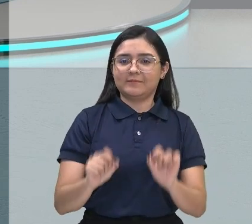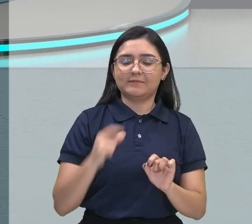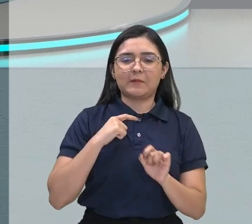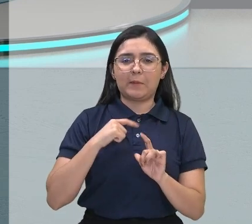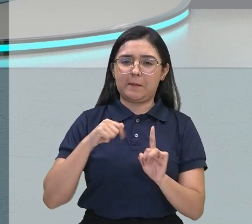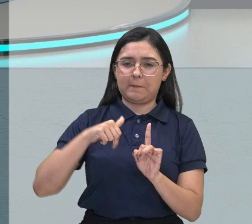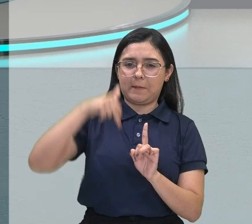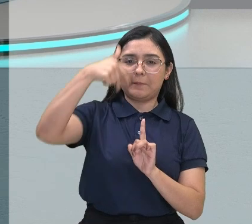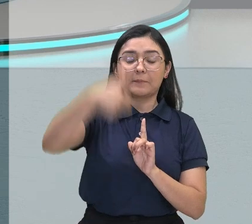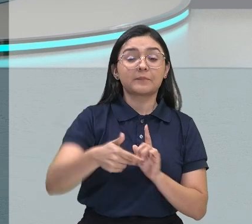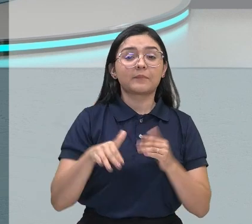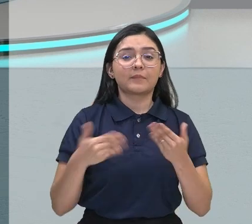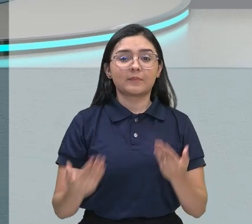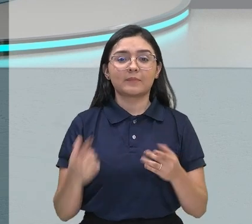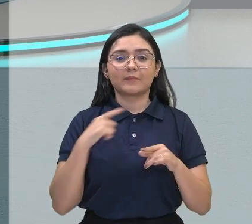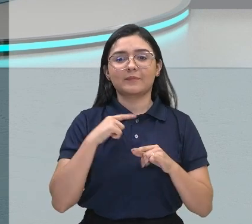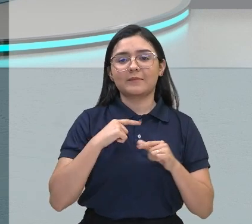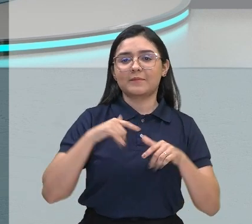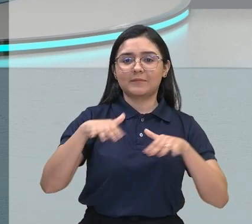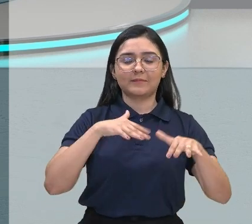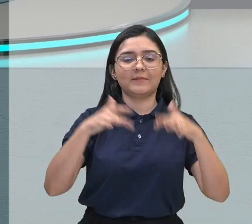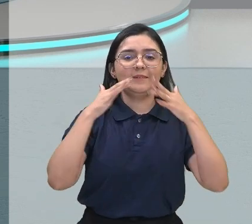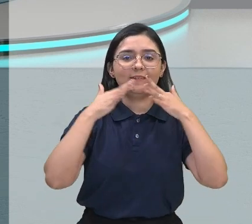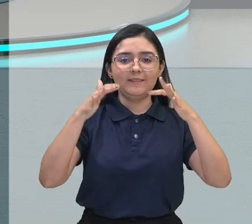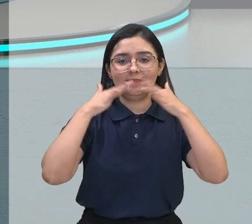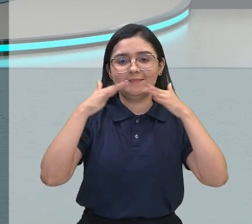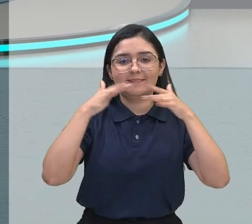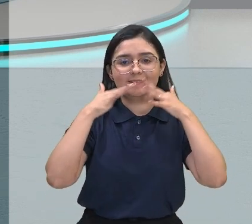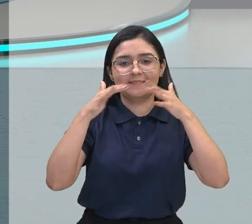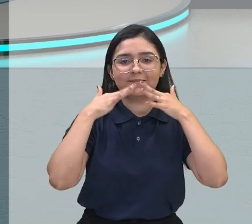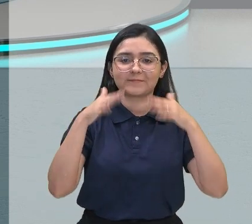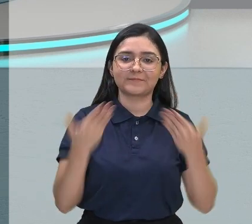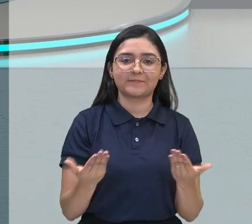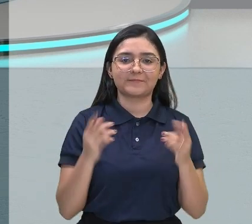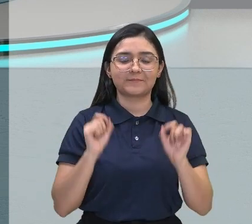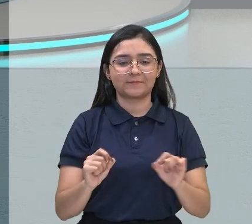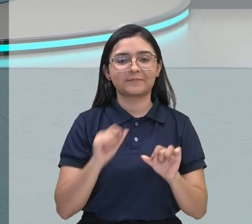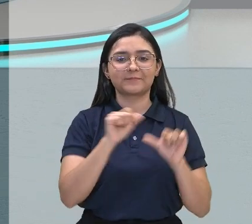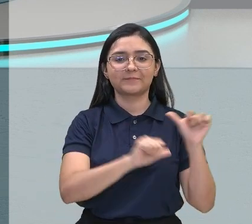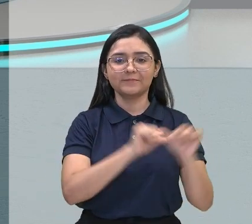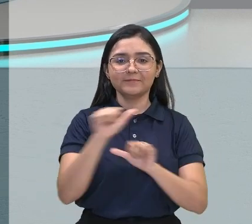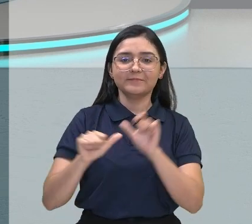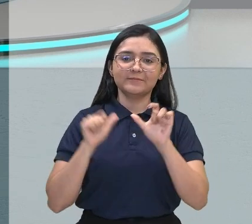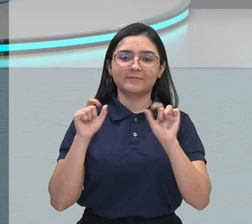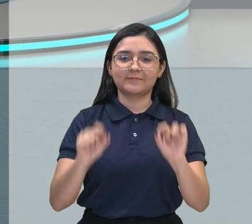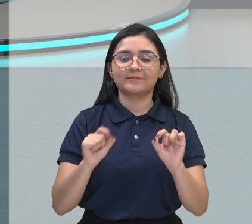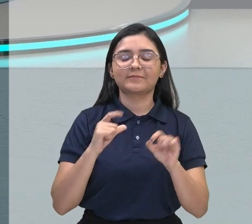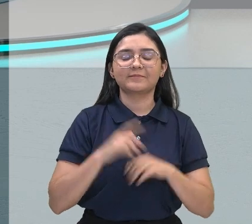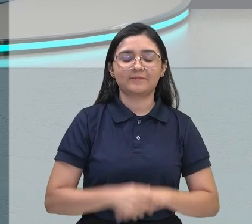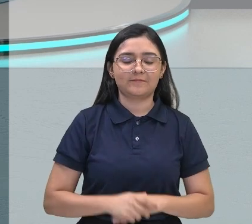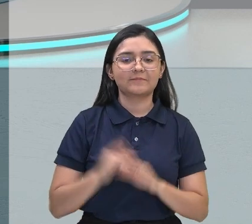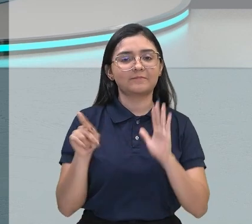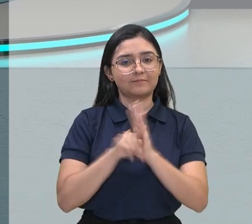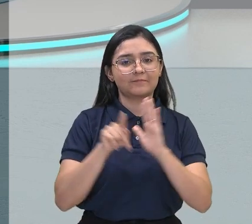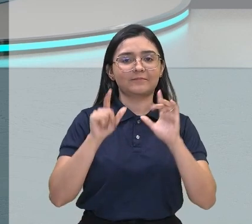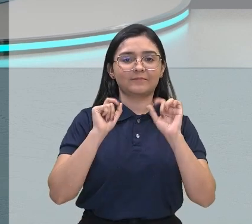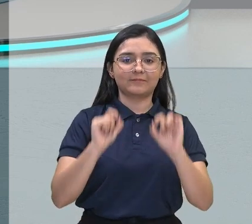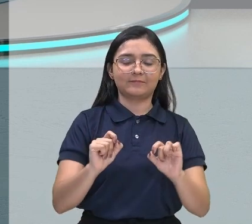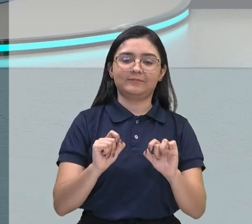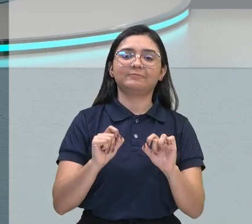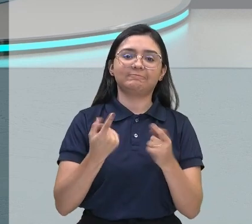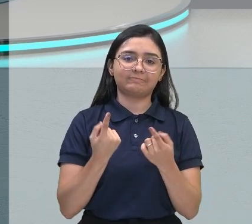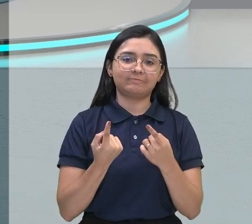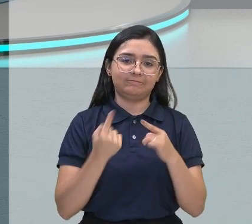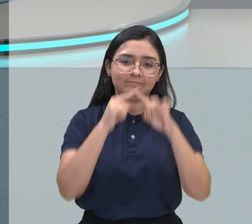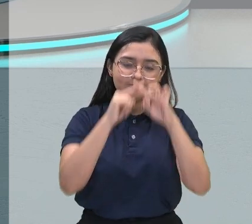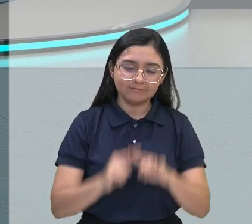obstáculos. Então são movimentos naturais que foram, de certo modo, sistematizados e transformados nas provas das disputas. As organizações vieram